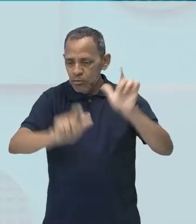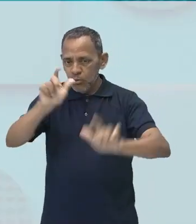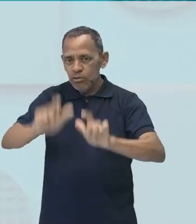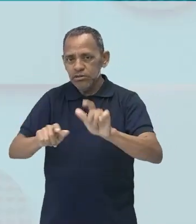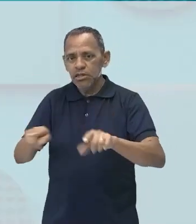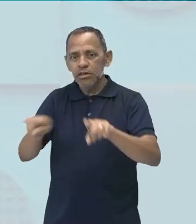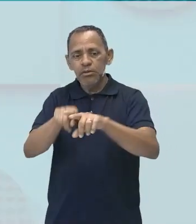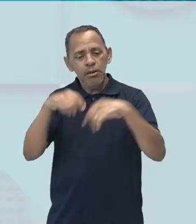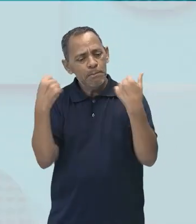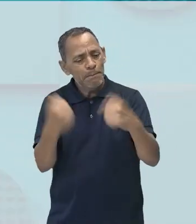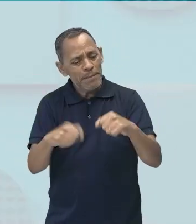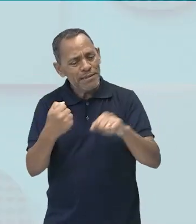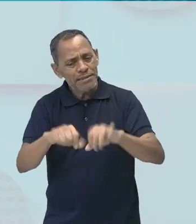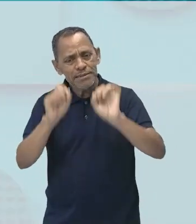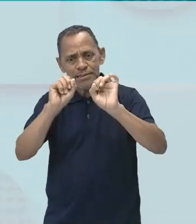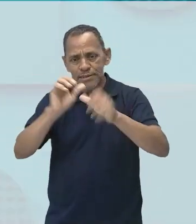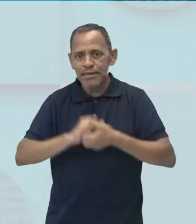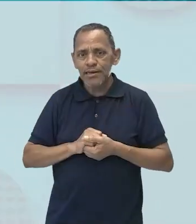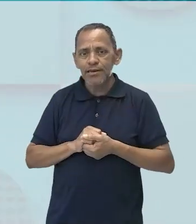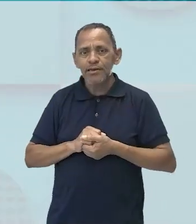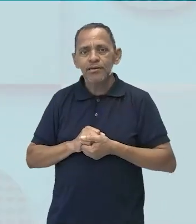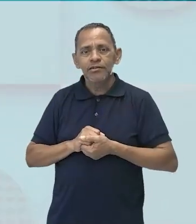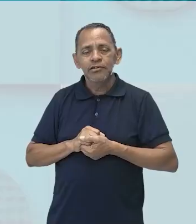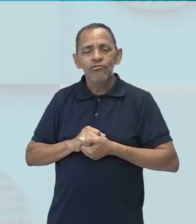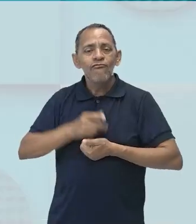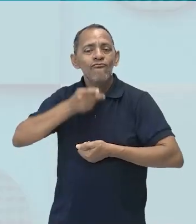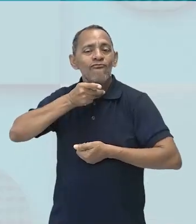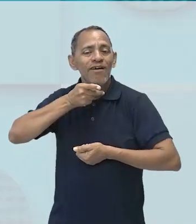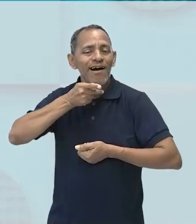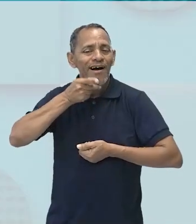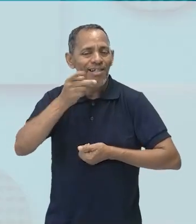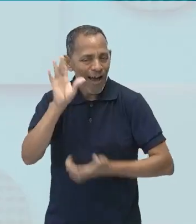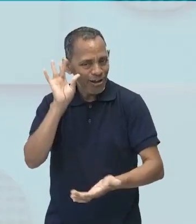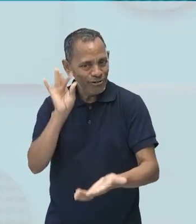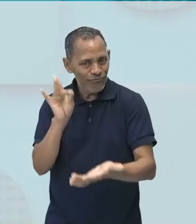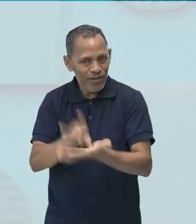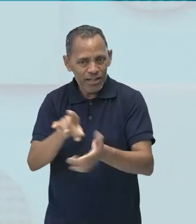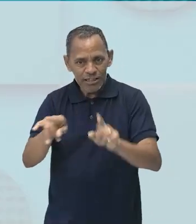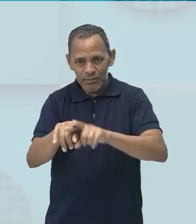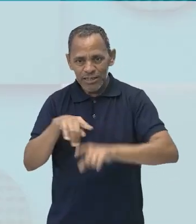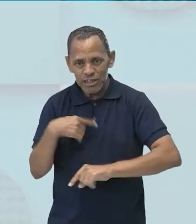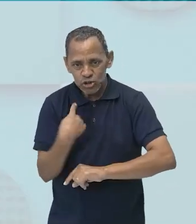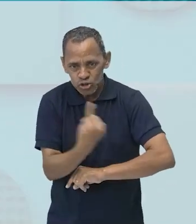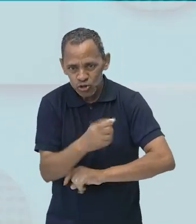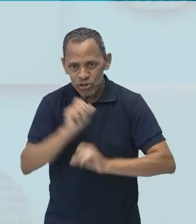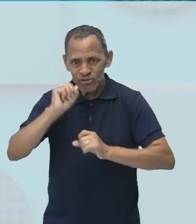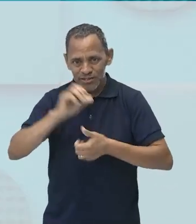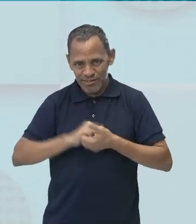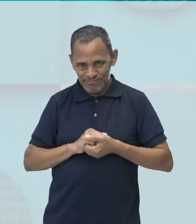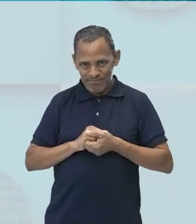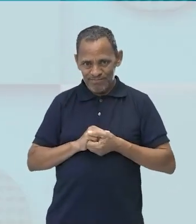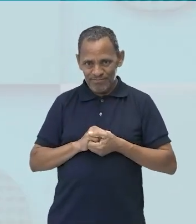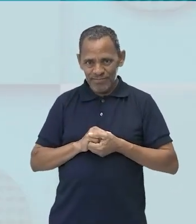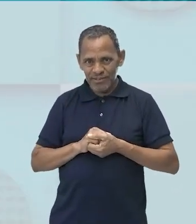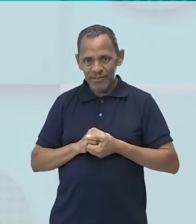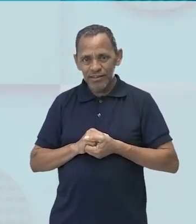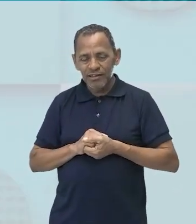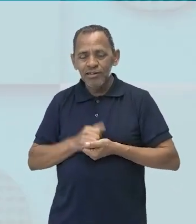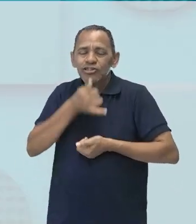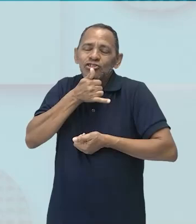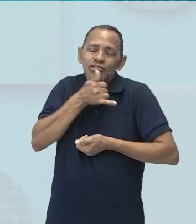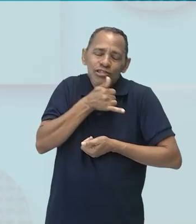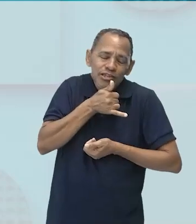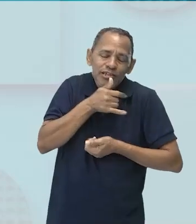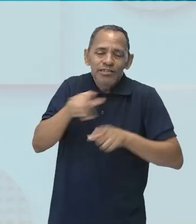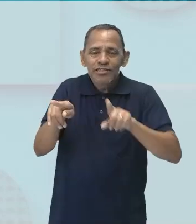e a necessidade de dar voz, né, de dar voz às nossas, vamos dizer, aos nossos lamentos, aos